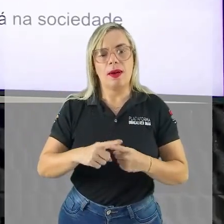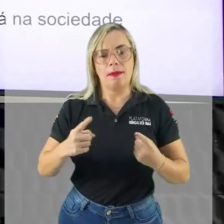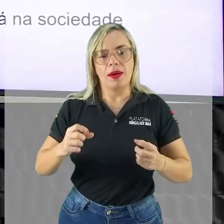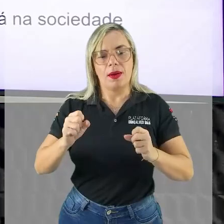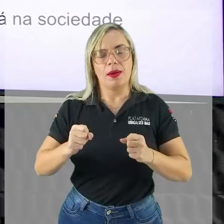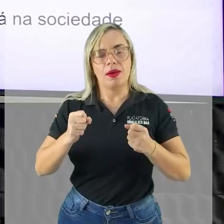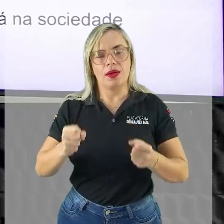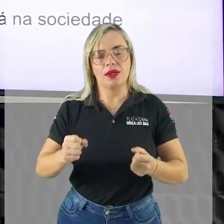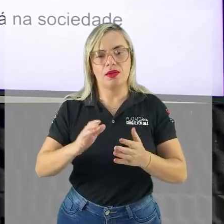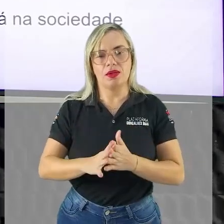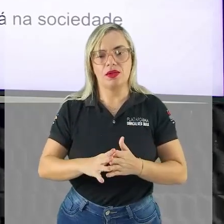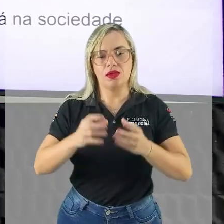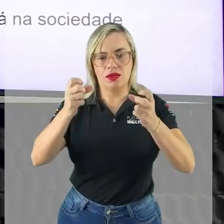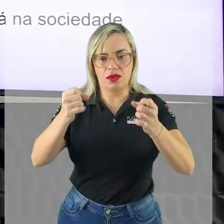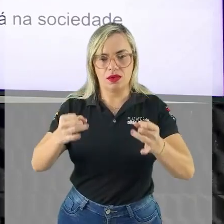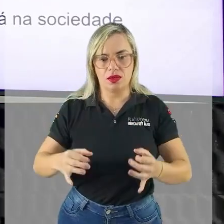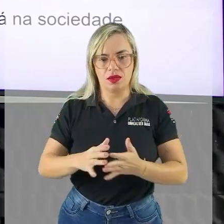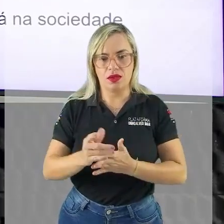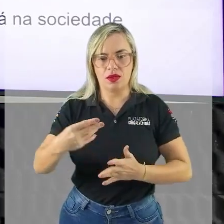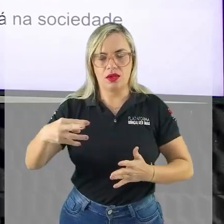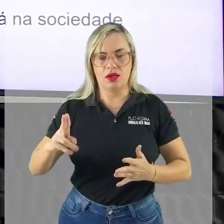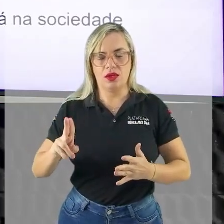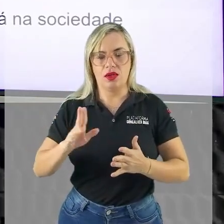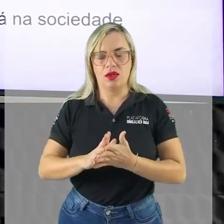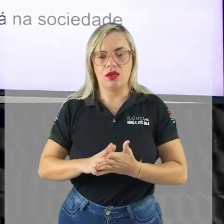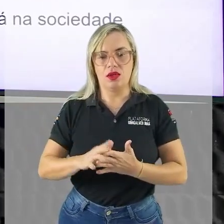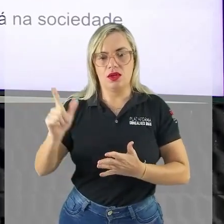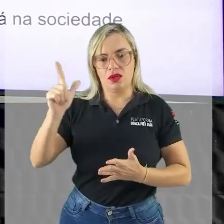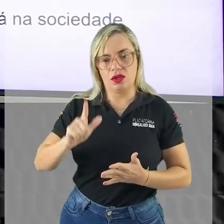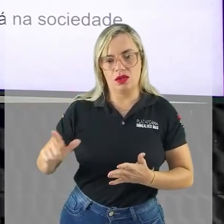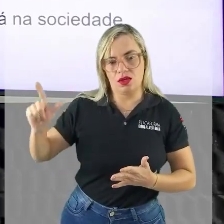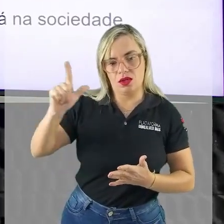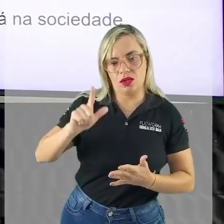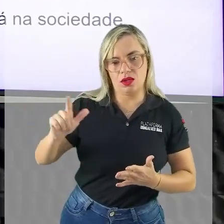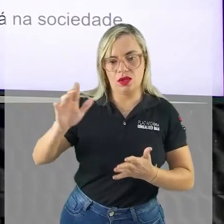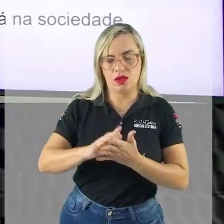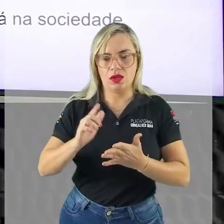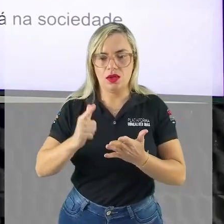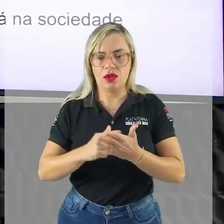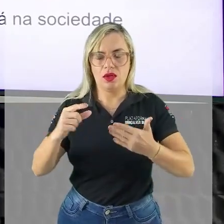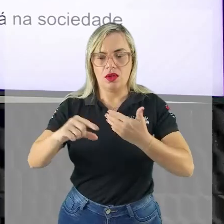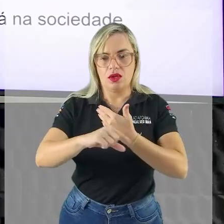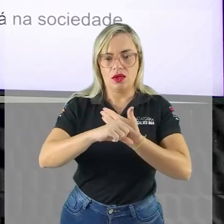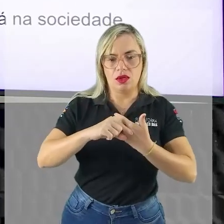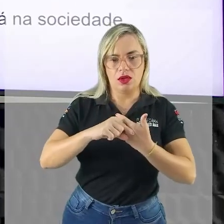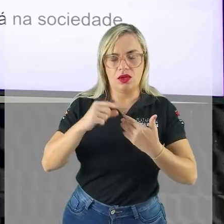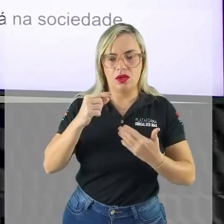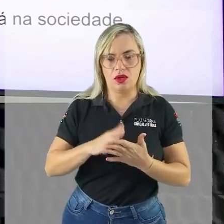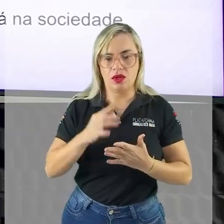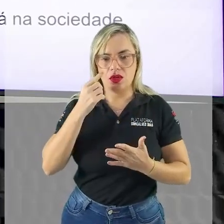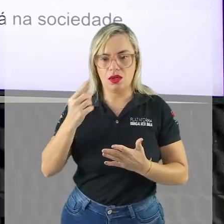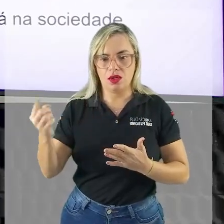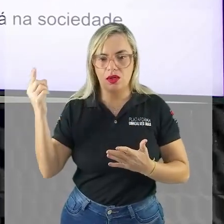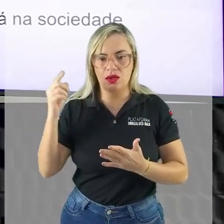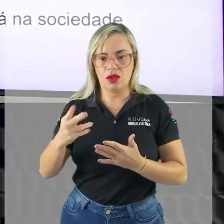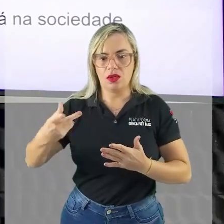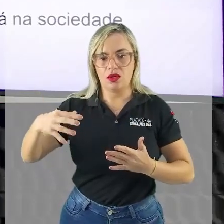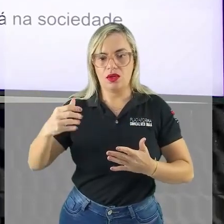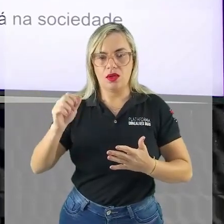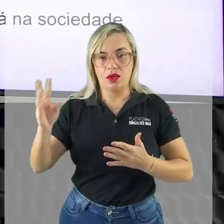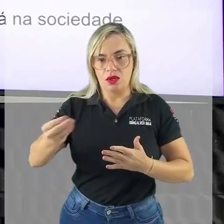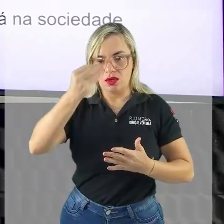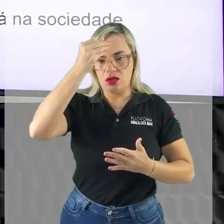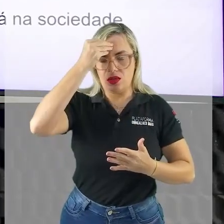fica aqui uma sugestão da literatura, tá? Na obra, o autor, Raul Pompeia, guarda esse nome, defende a ideia